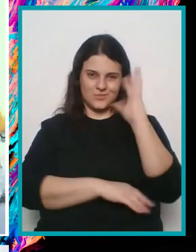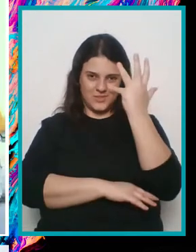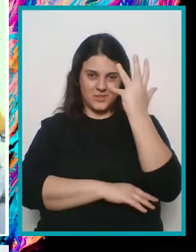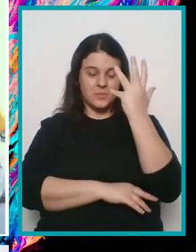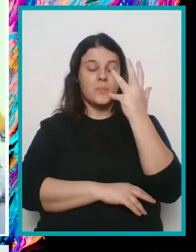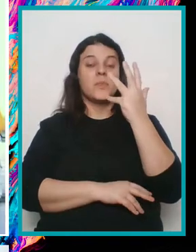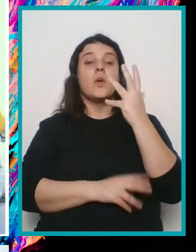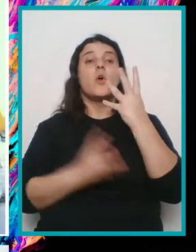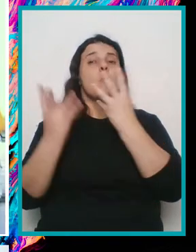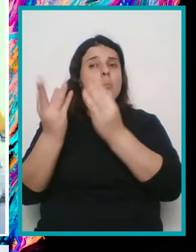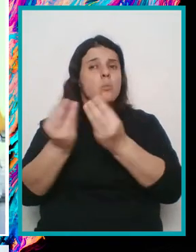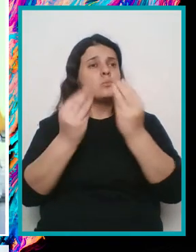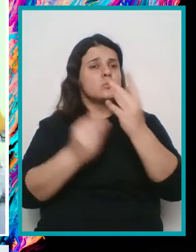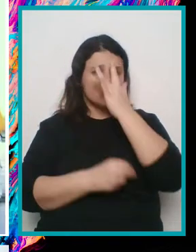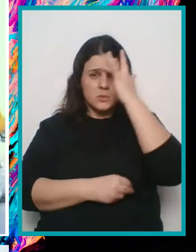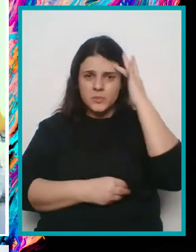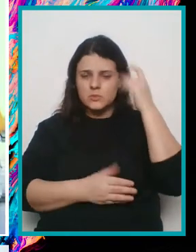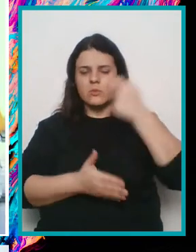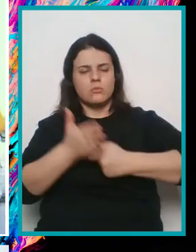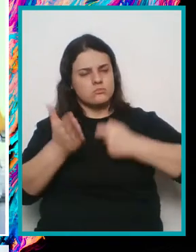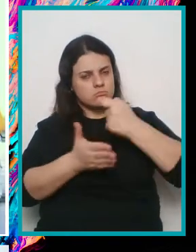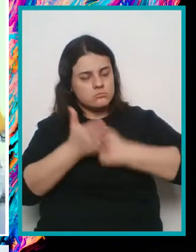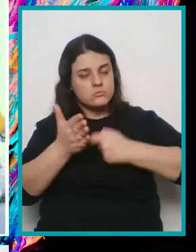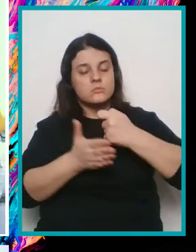conectar, cientistas,